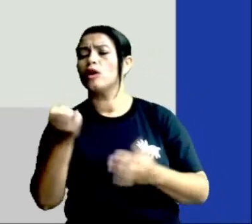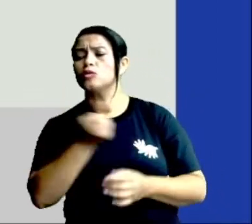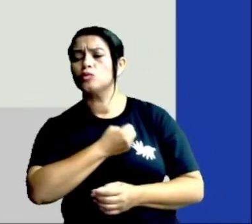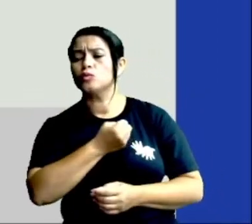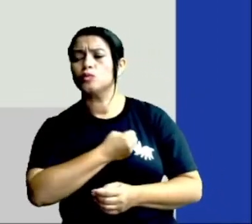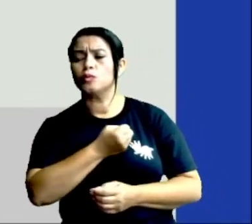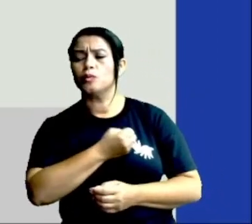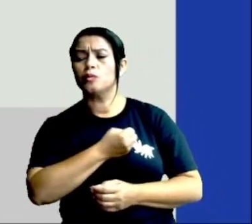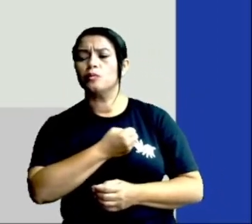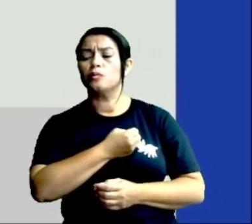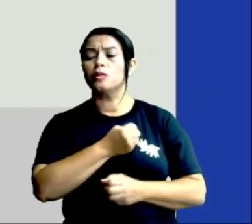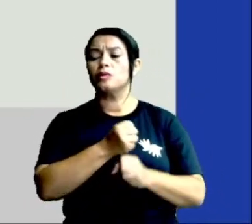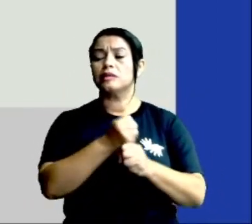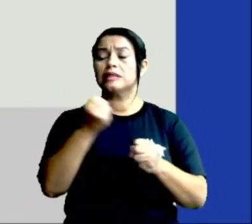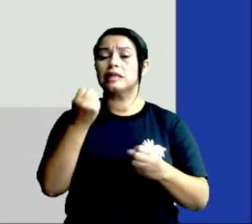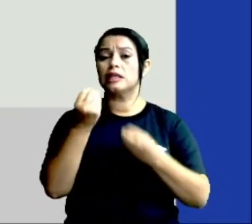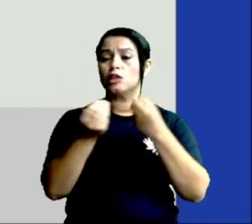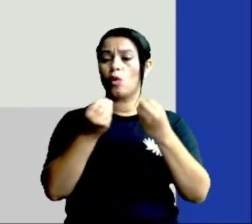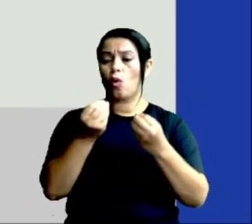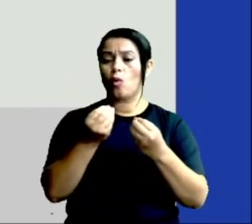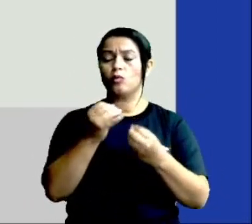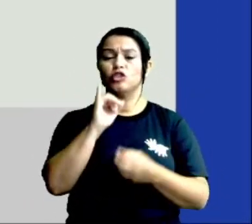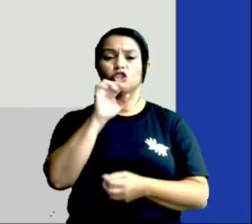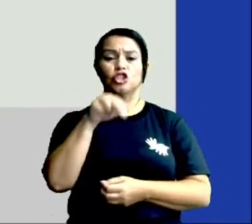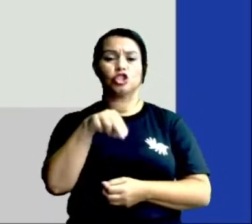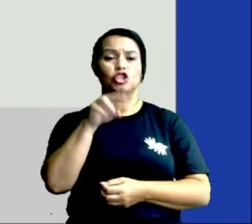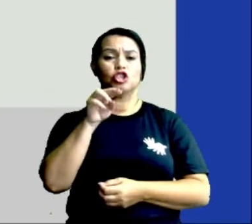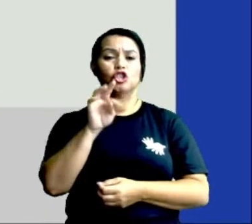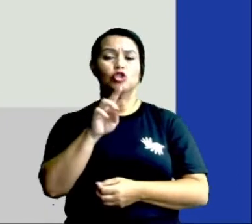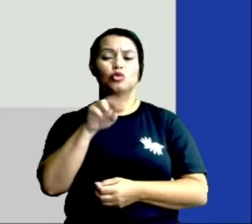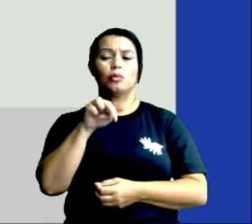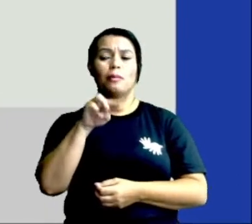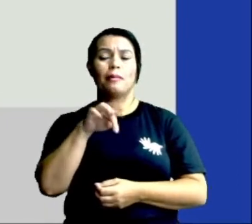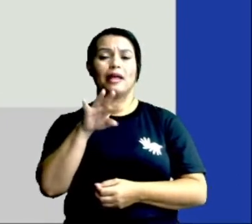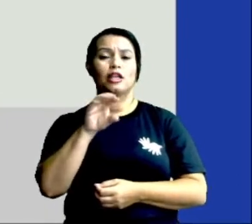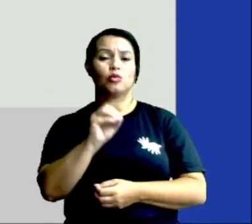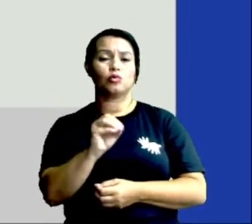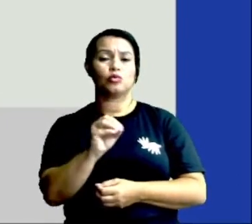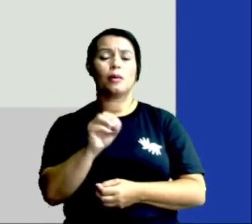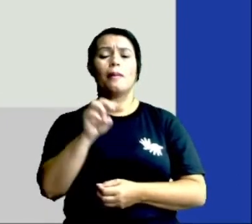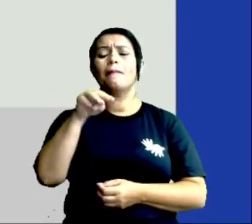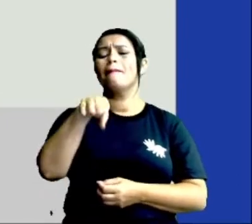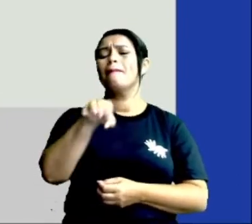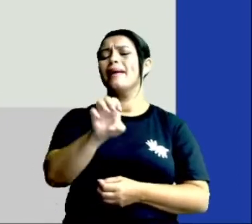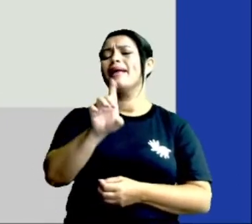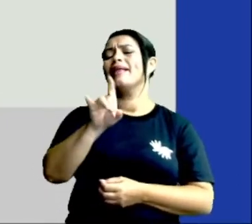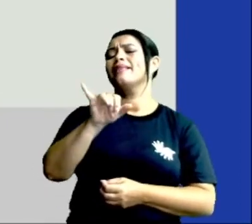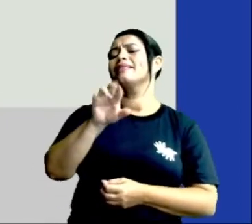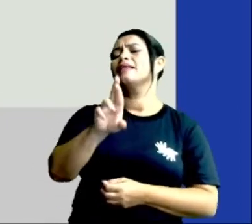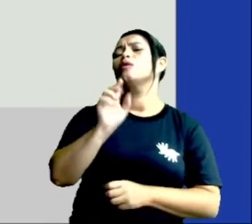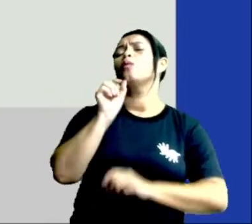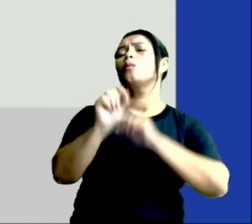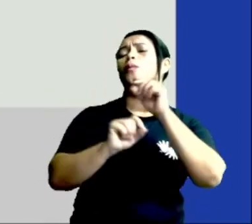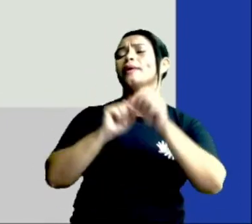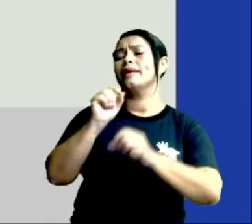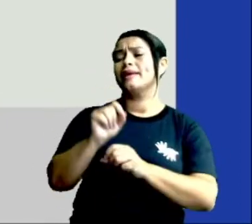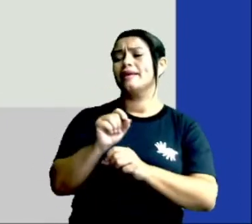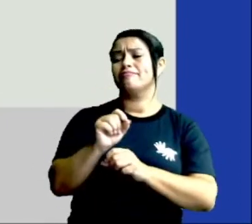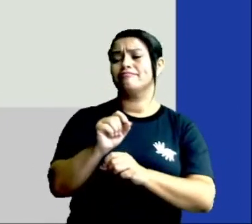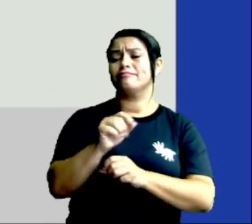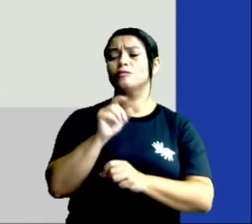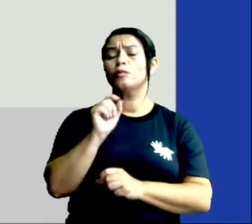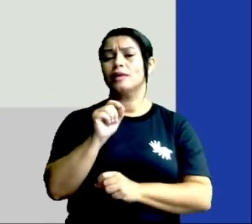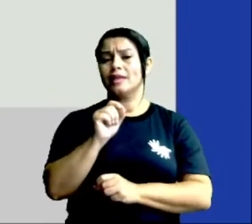grandezas através de instrumentos. E o que é? Medir. Tá bem? Então, o que